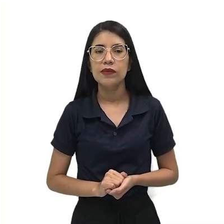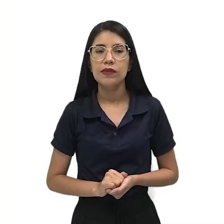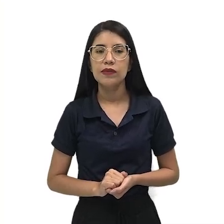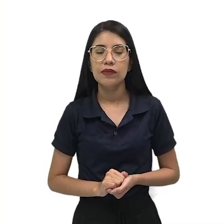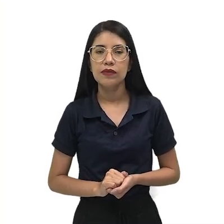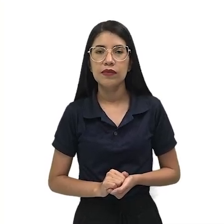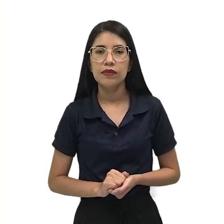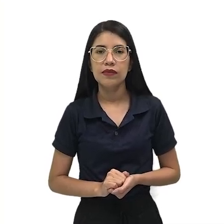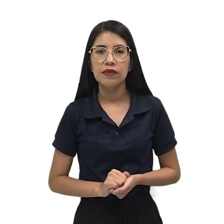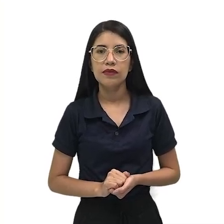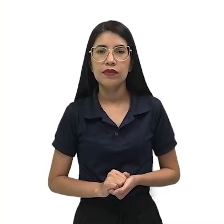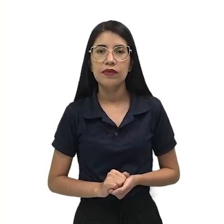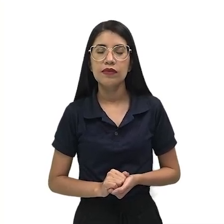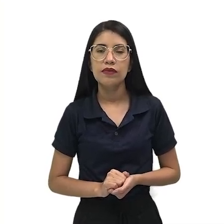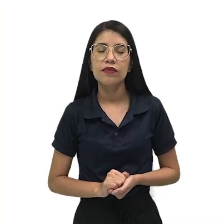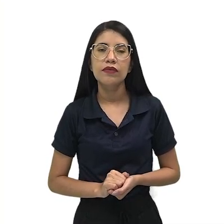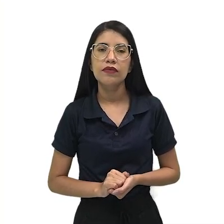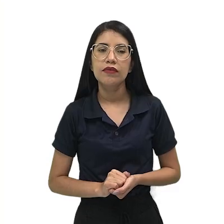23, 1,